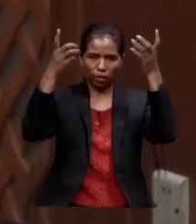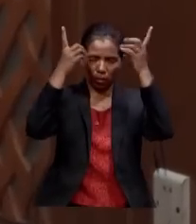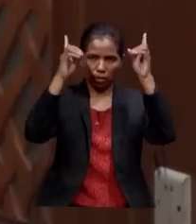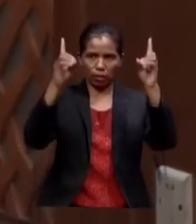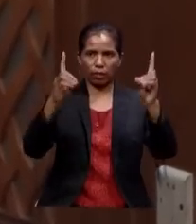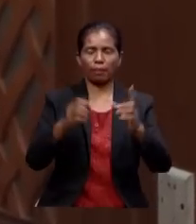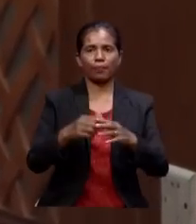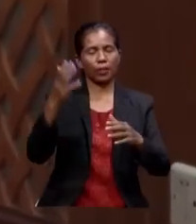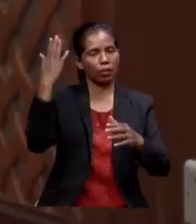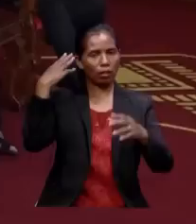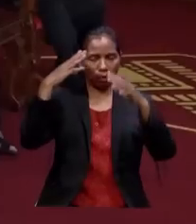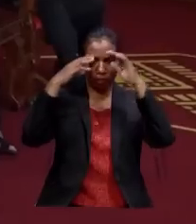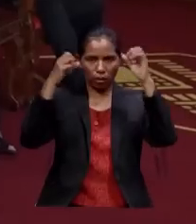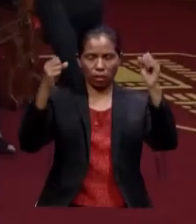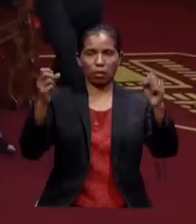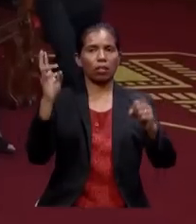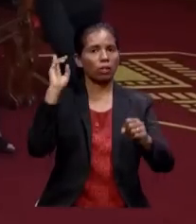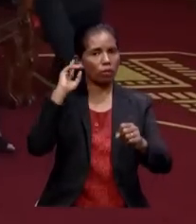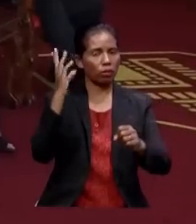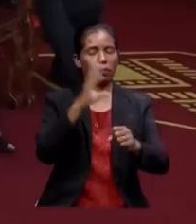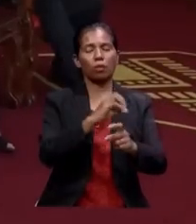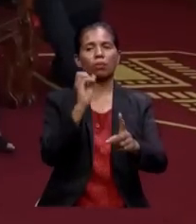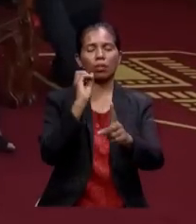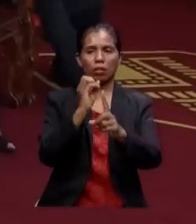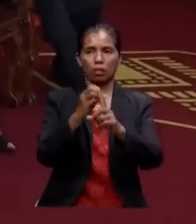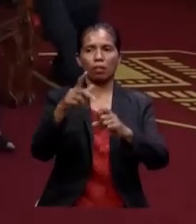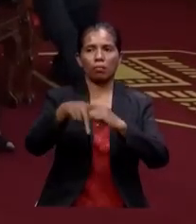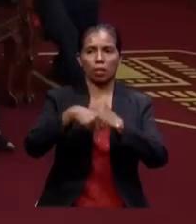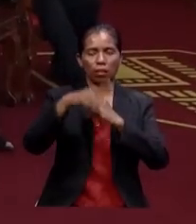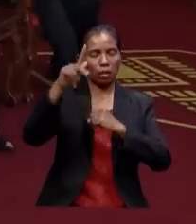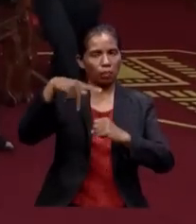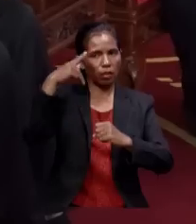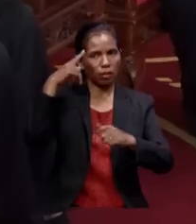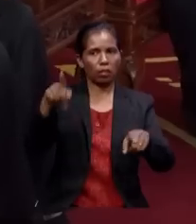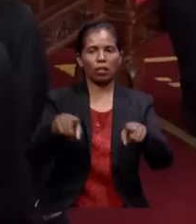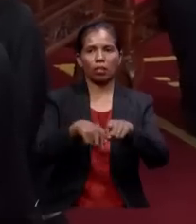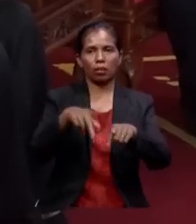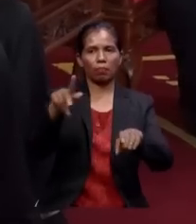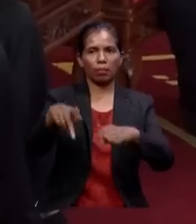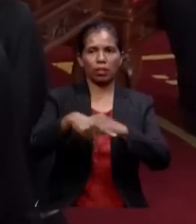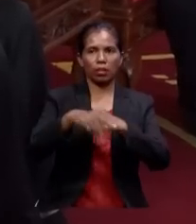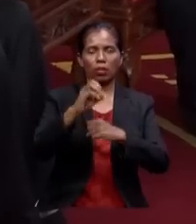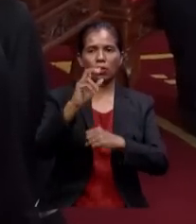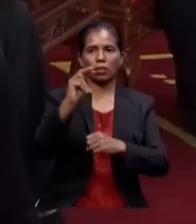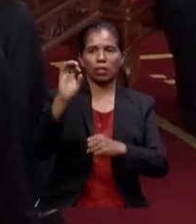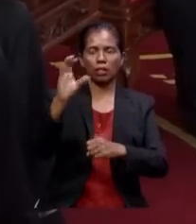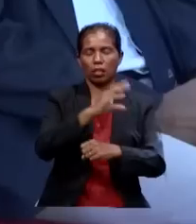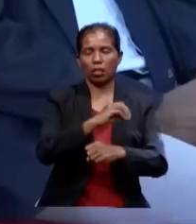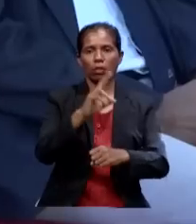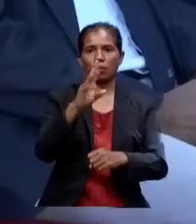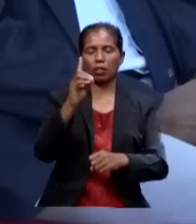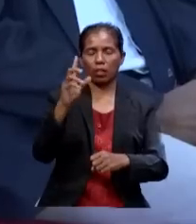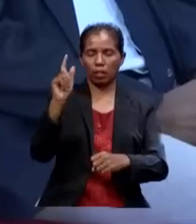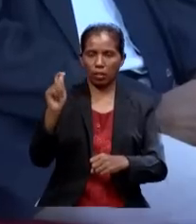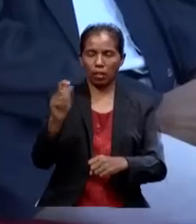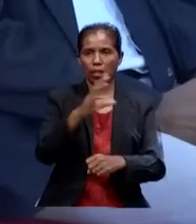Antes ne Presidente Republika Rona Ona opinião partido político Hanesan Partido União Democrática Timorense UDT